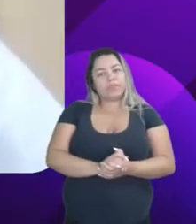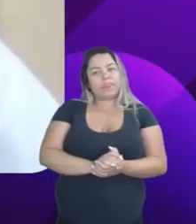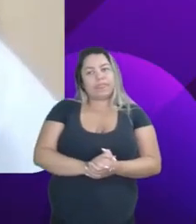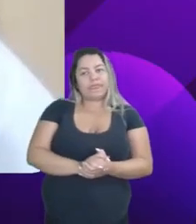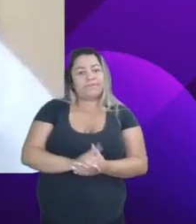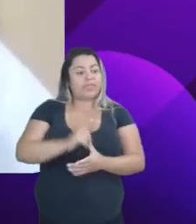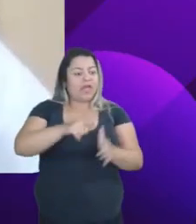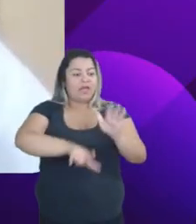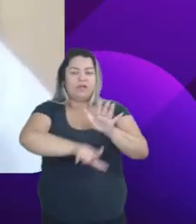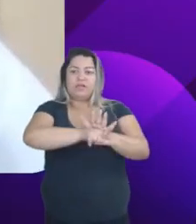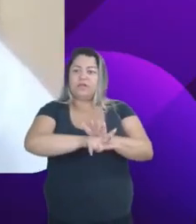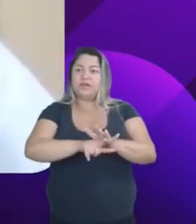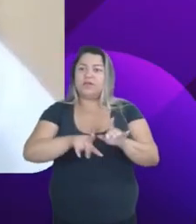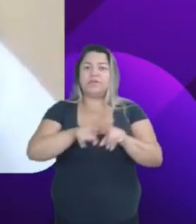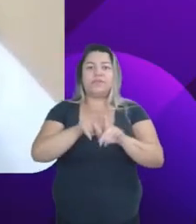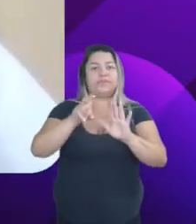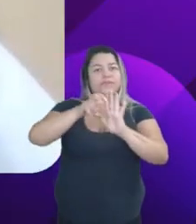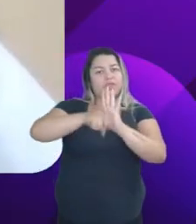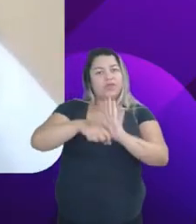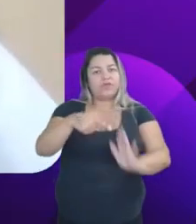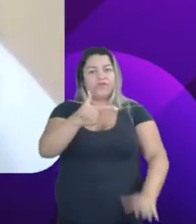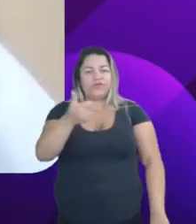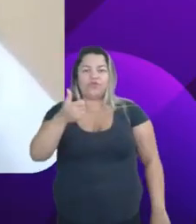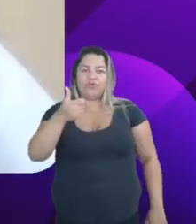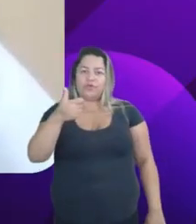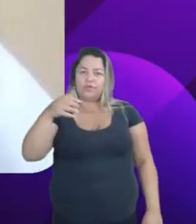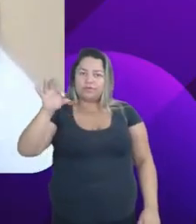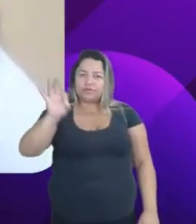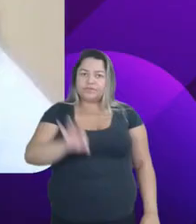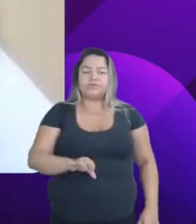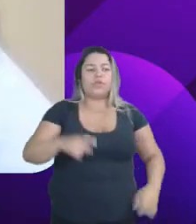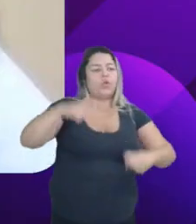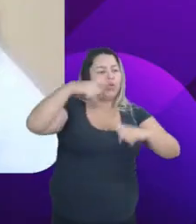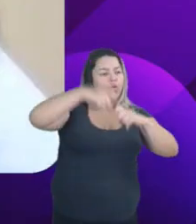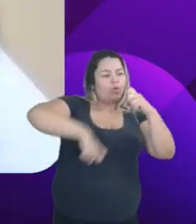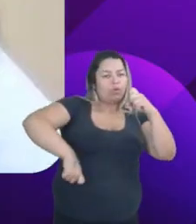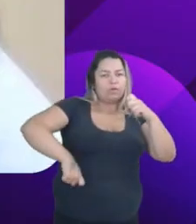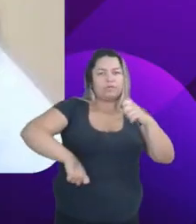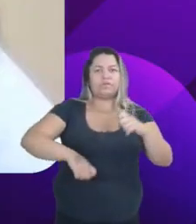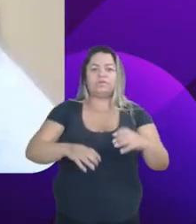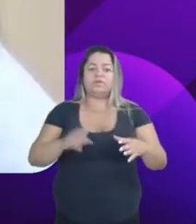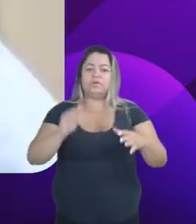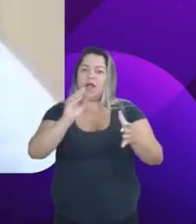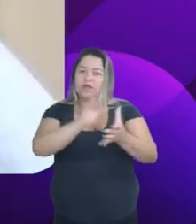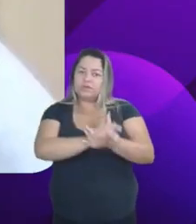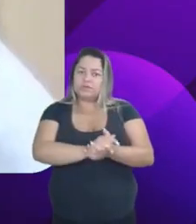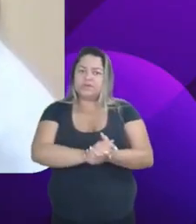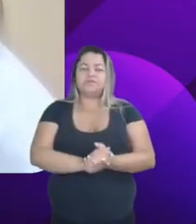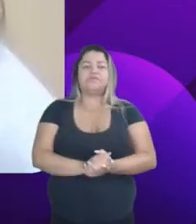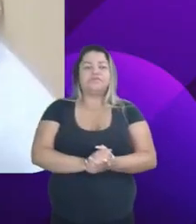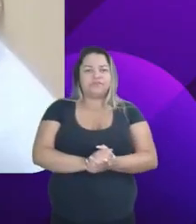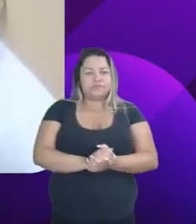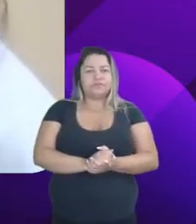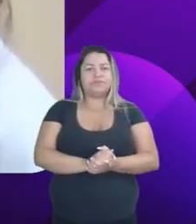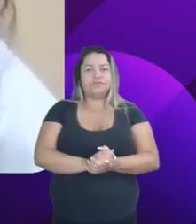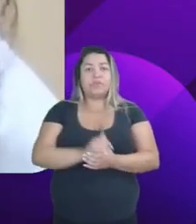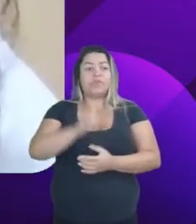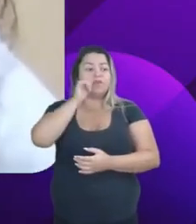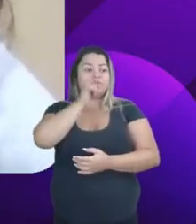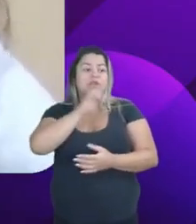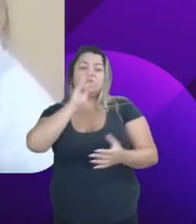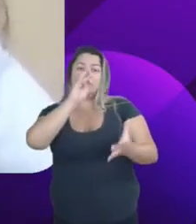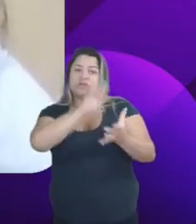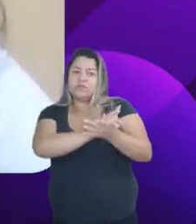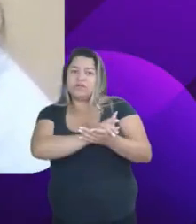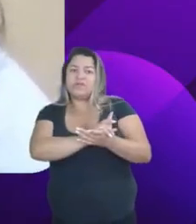Depois da Lei Maria da Penha, aumentou em 21% o registro de estupros conjugais. As mulheres casadas